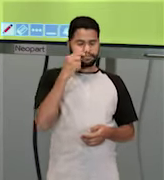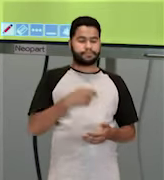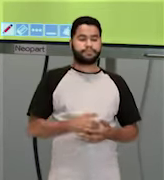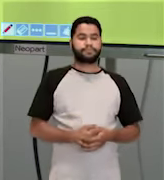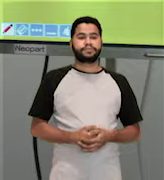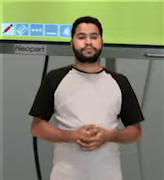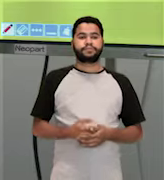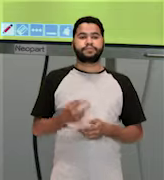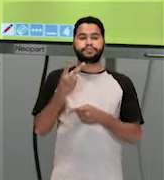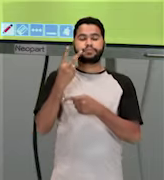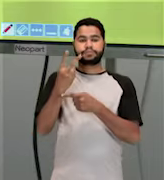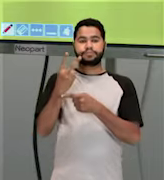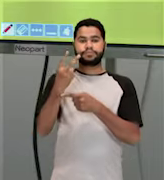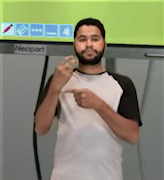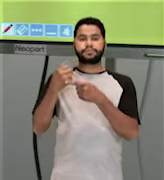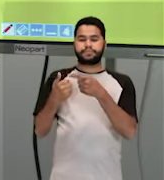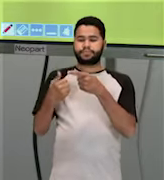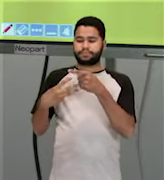2